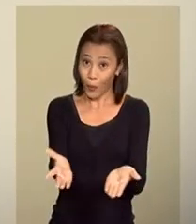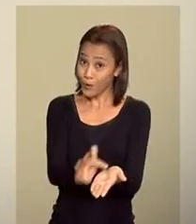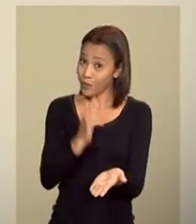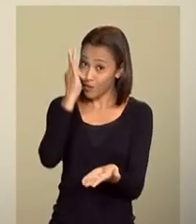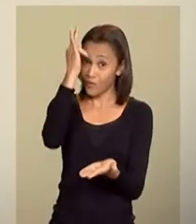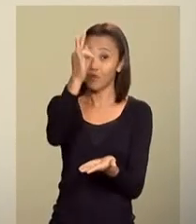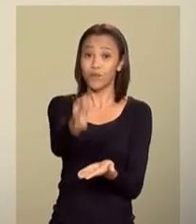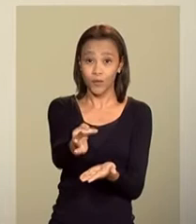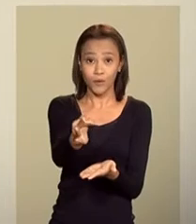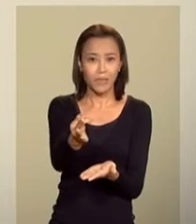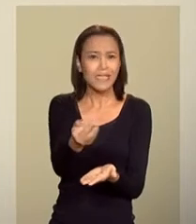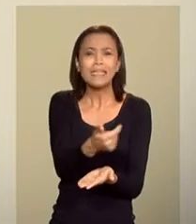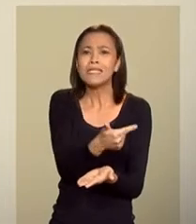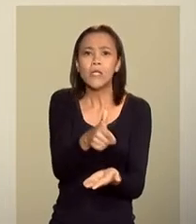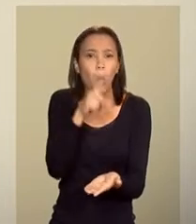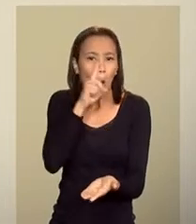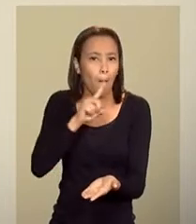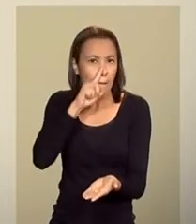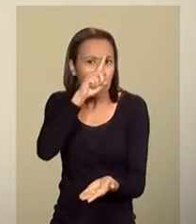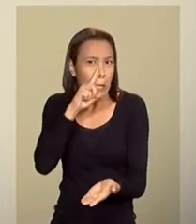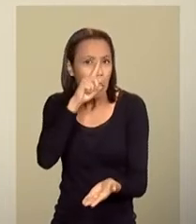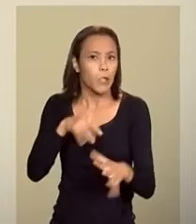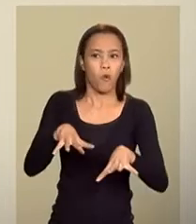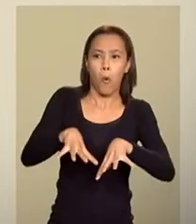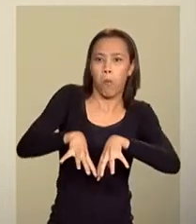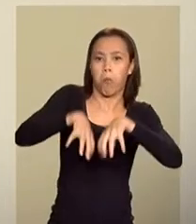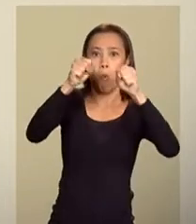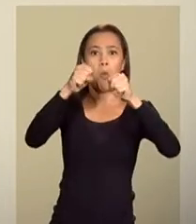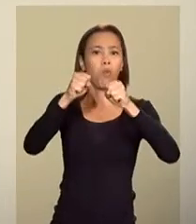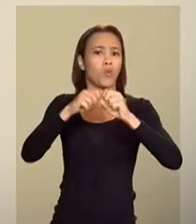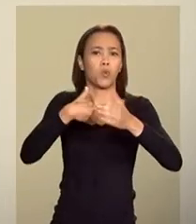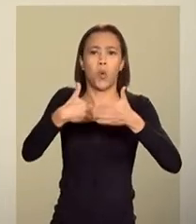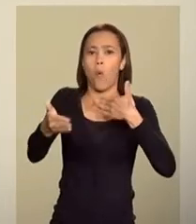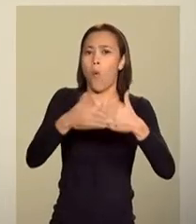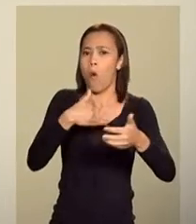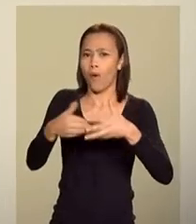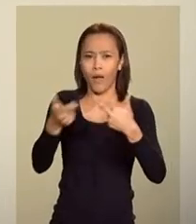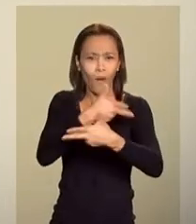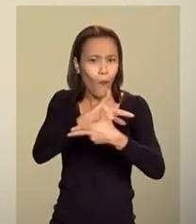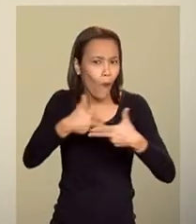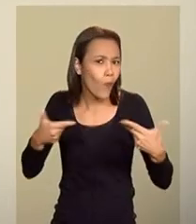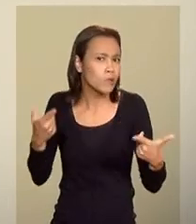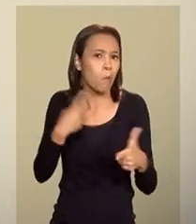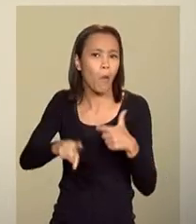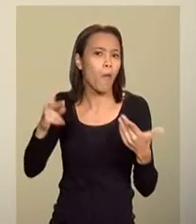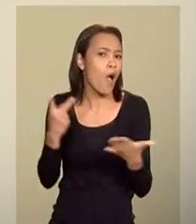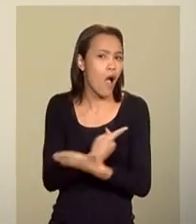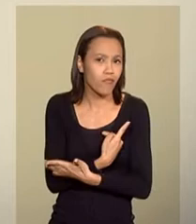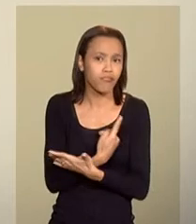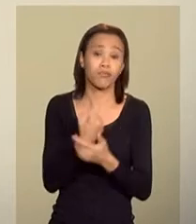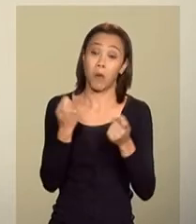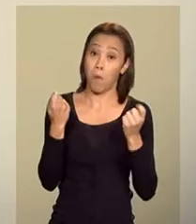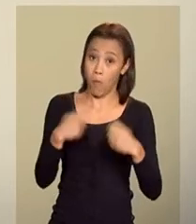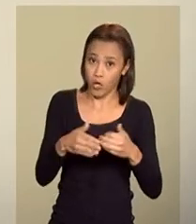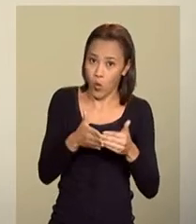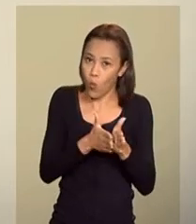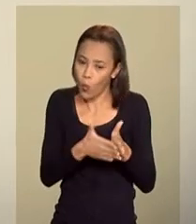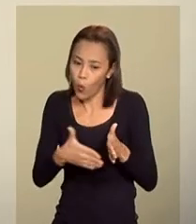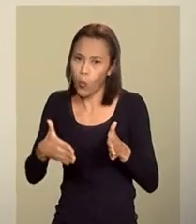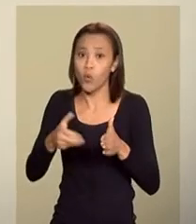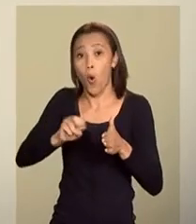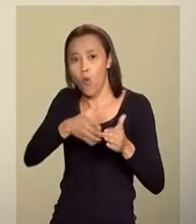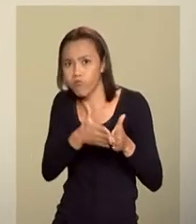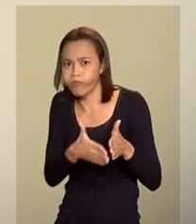para o futuro sem nenhum risco de racionamento ou de qualquer tipo de estrangulamento no curto no médio